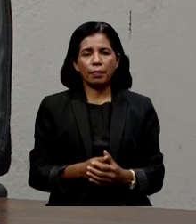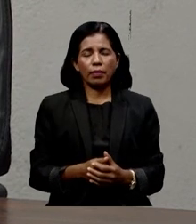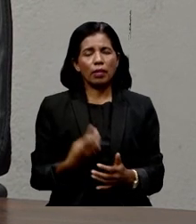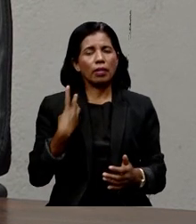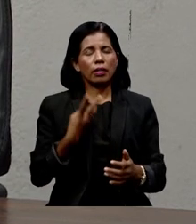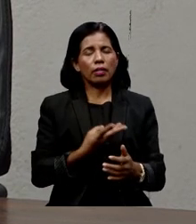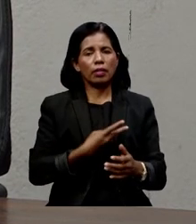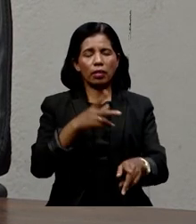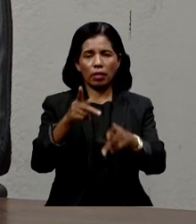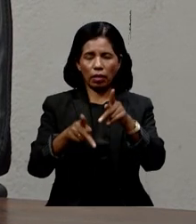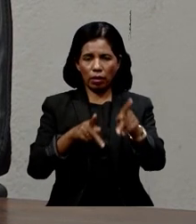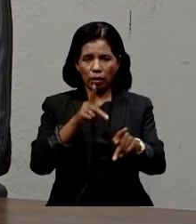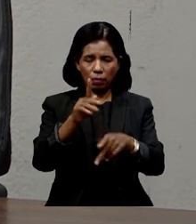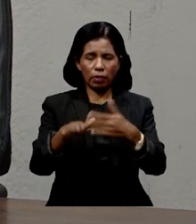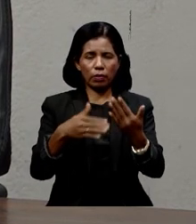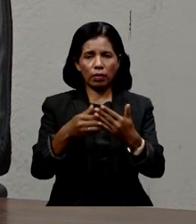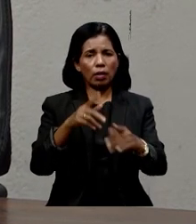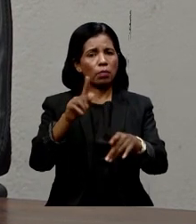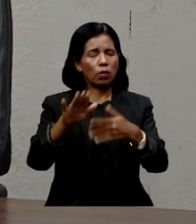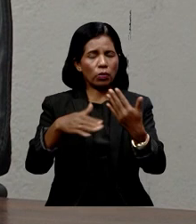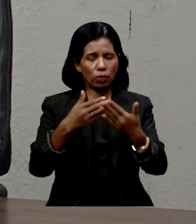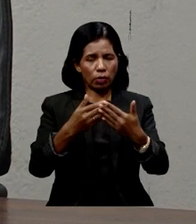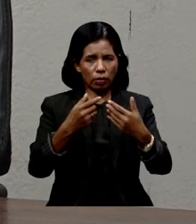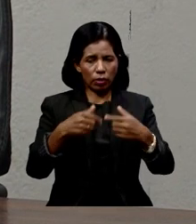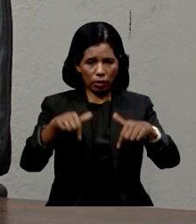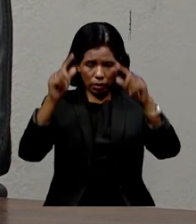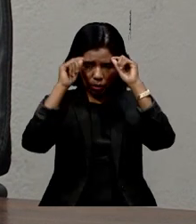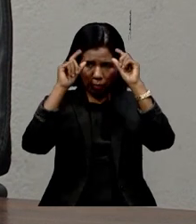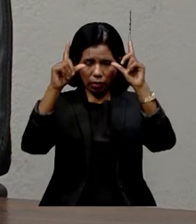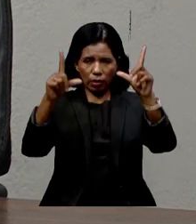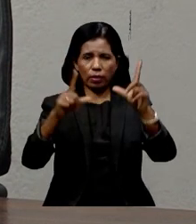1999 e tinha povo, população toma e a Timor-Leste